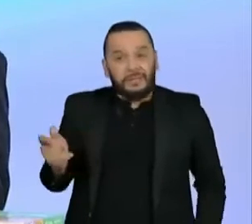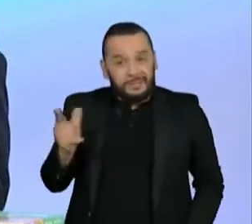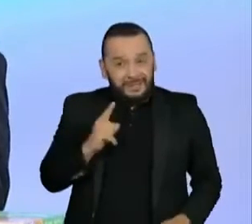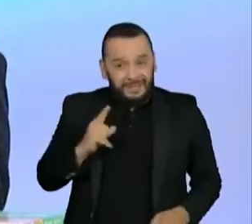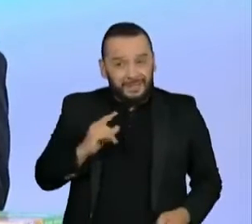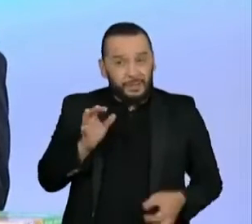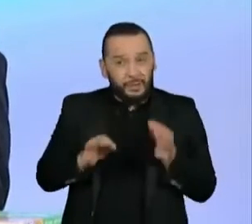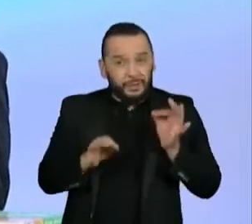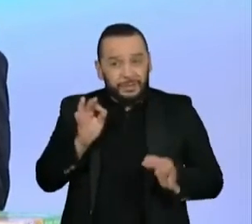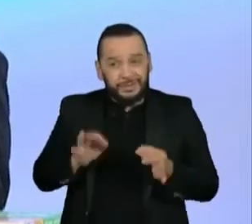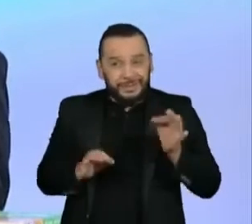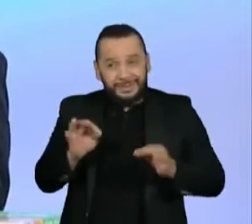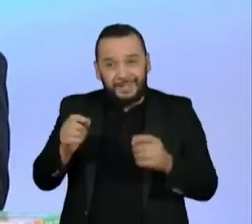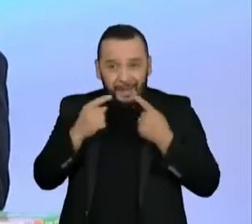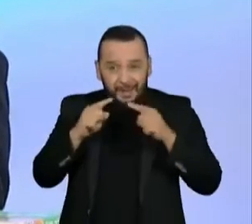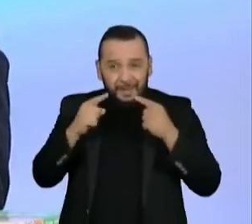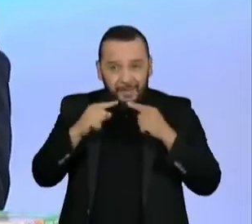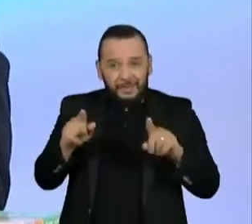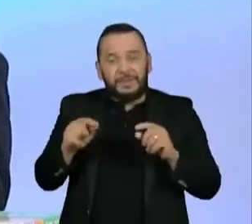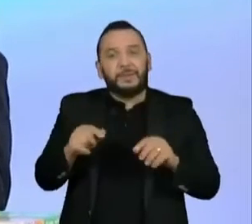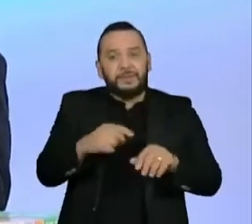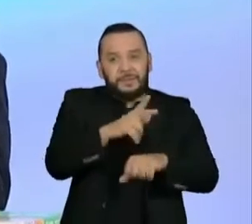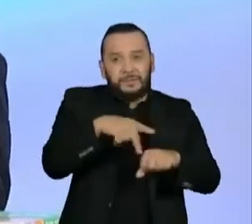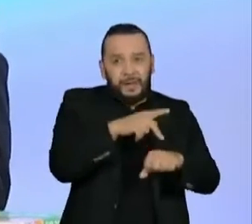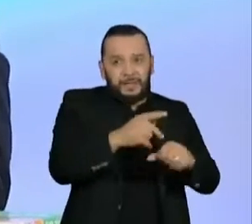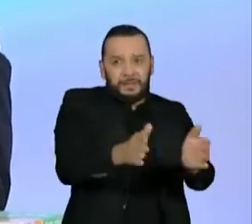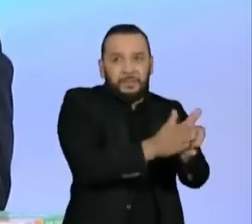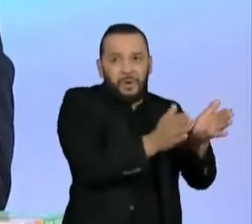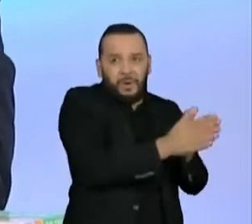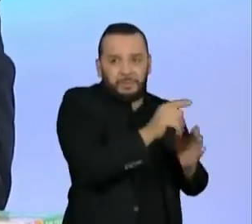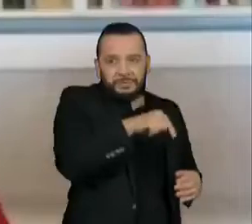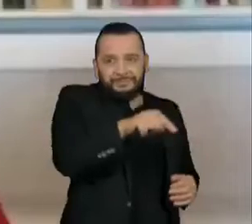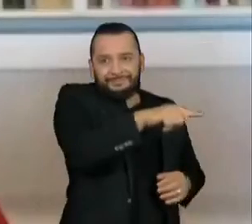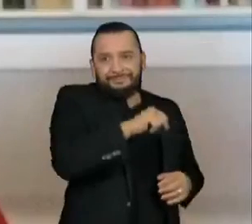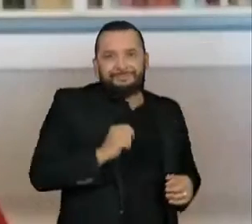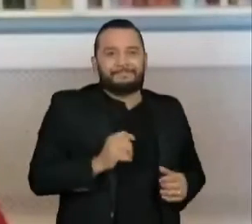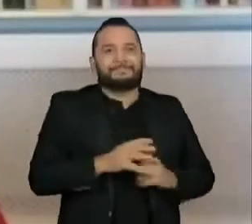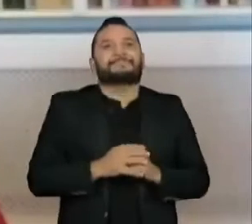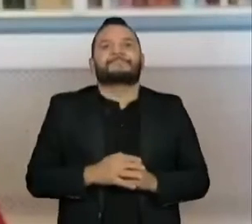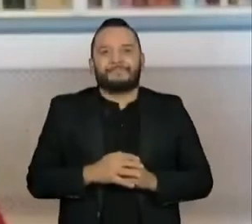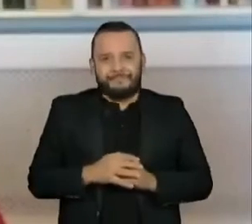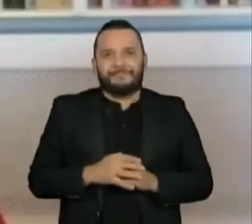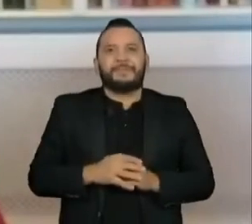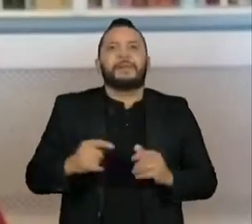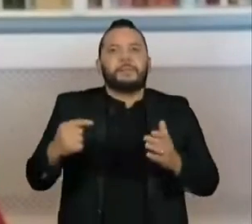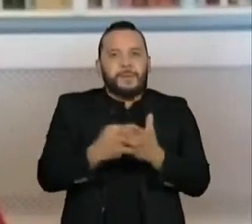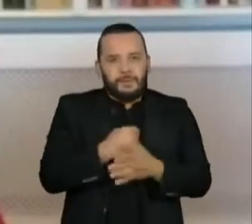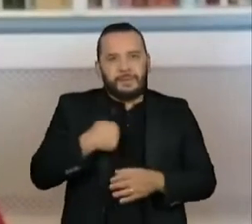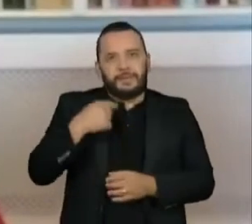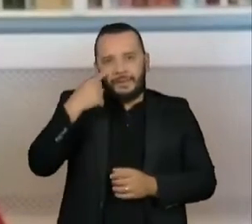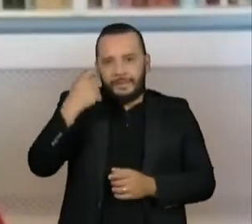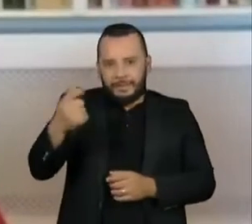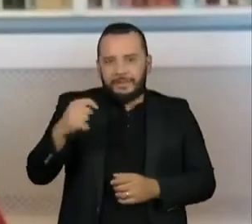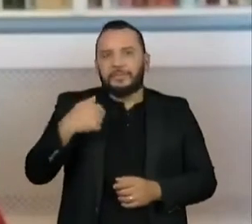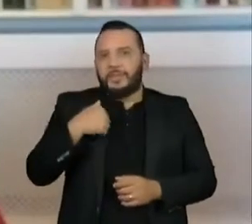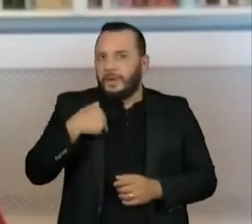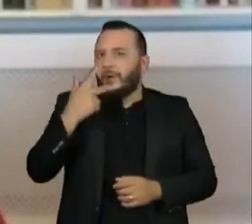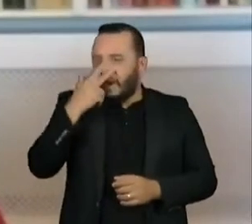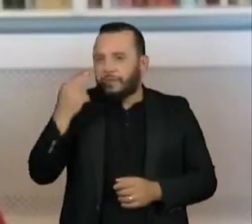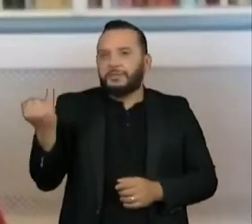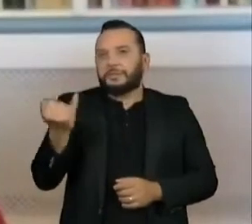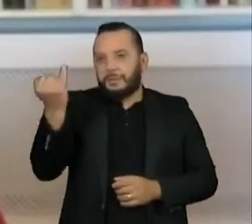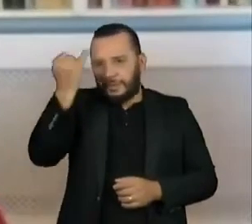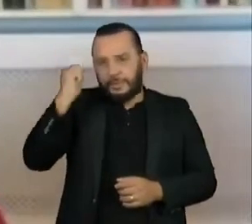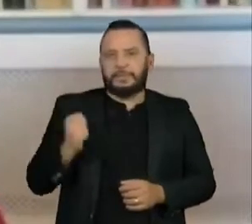justiça nessa reclamação por parte desses países? É uma questão interessante, e